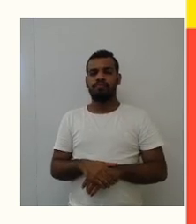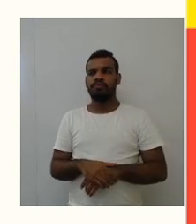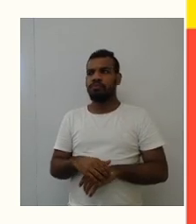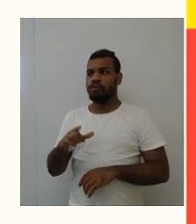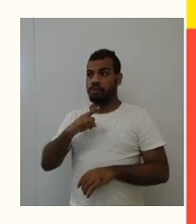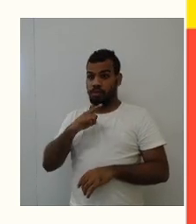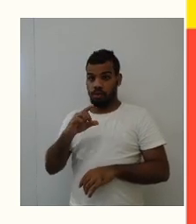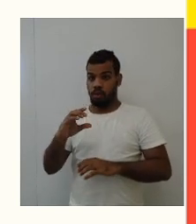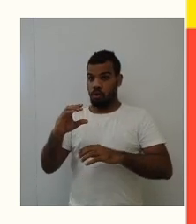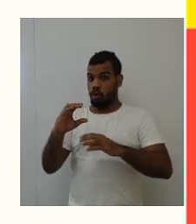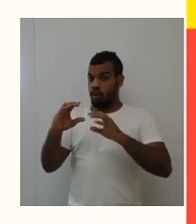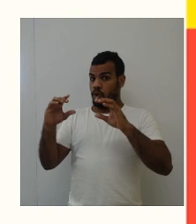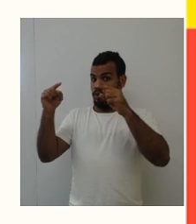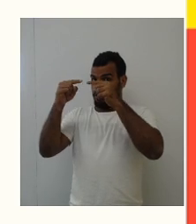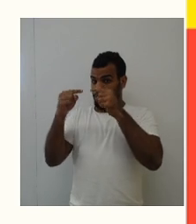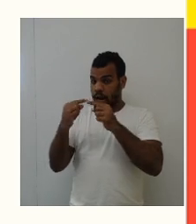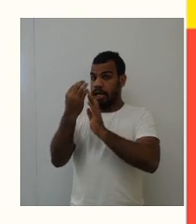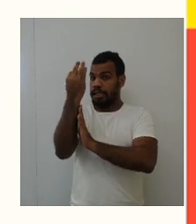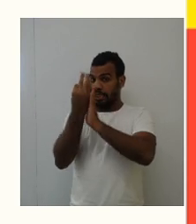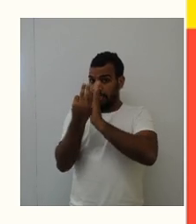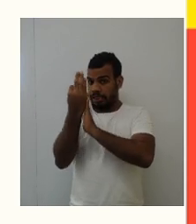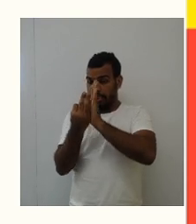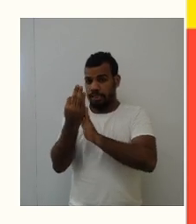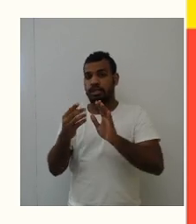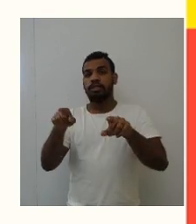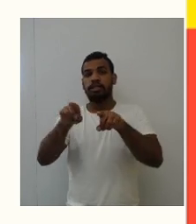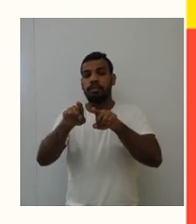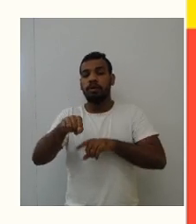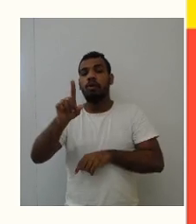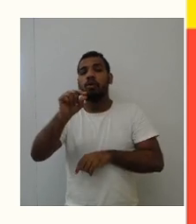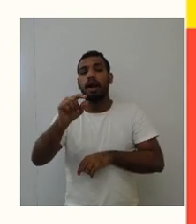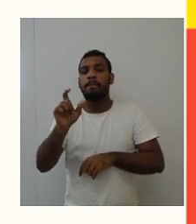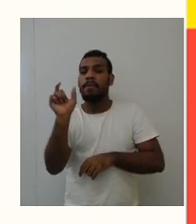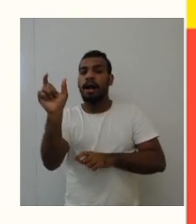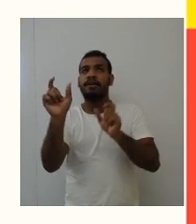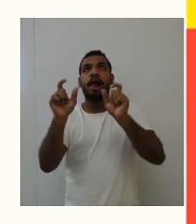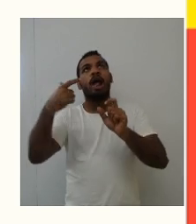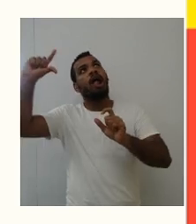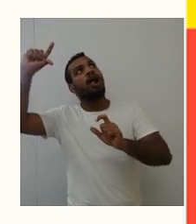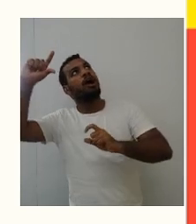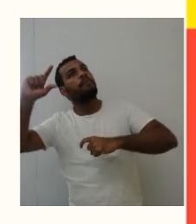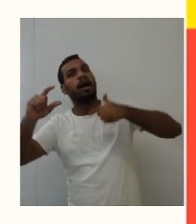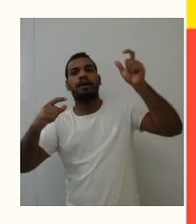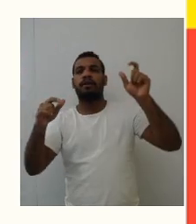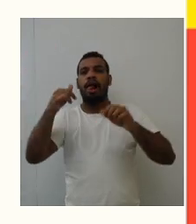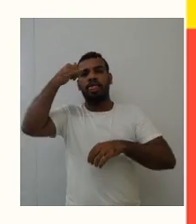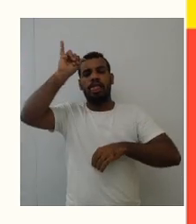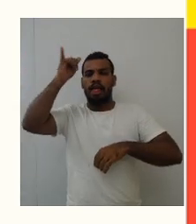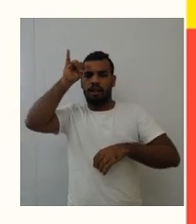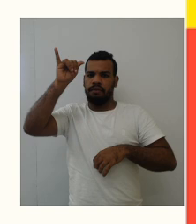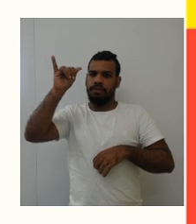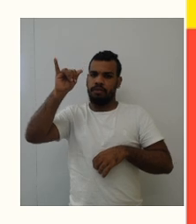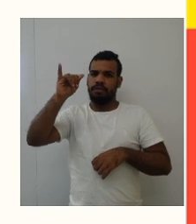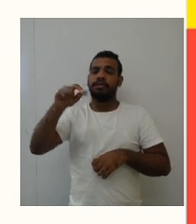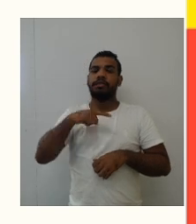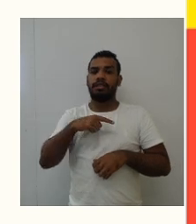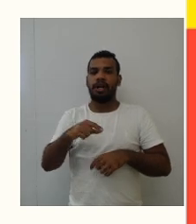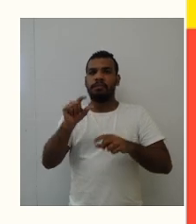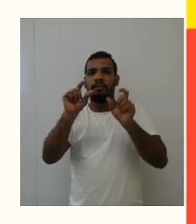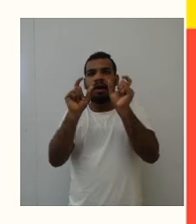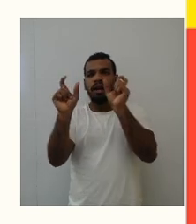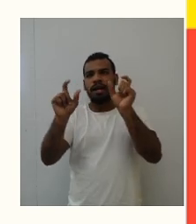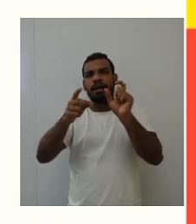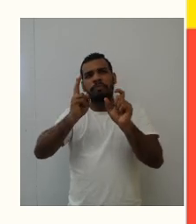gerando a coesão textual ou textualidade e evitando desta maneira palavras soltas, orações e parágrafos